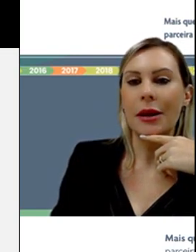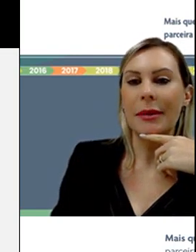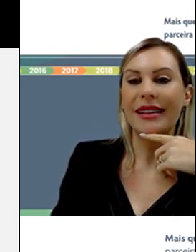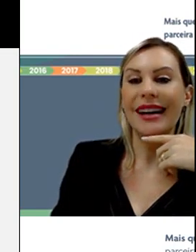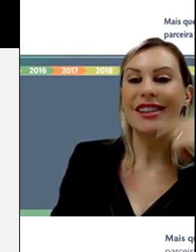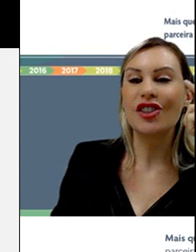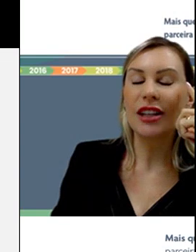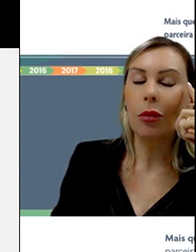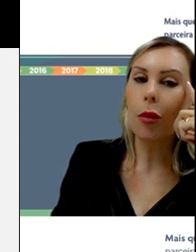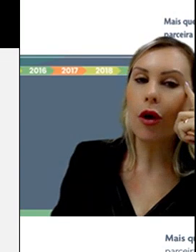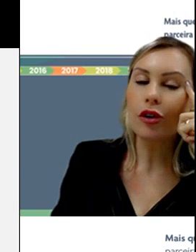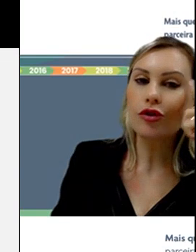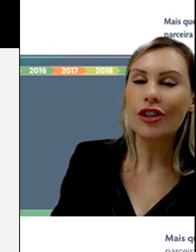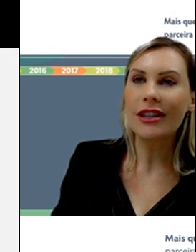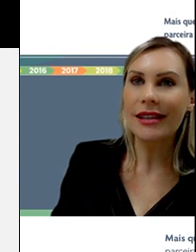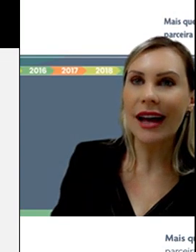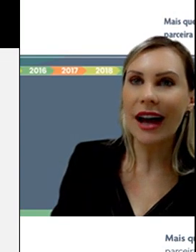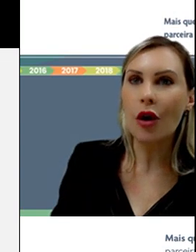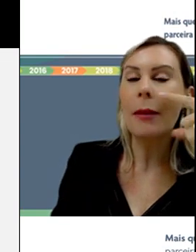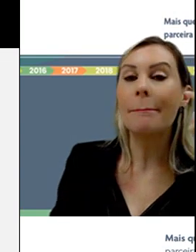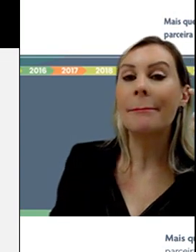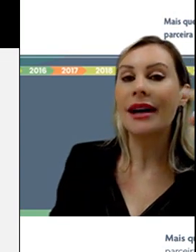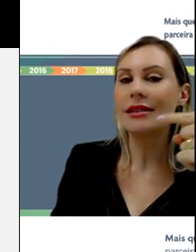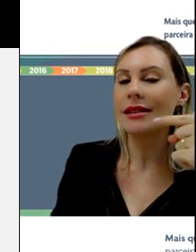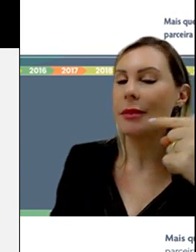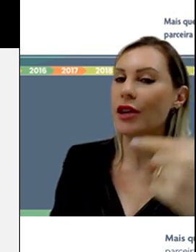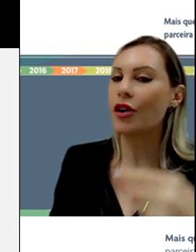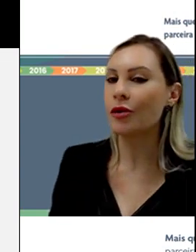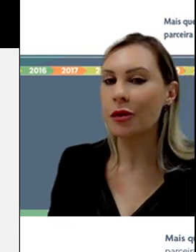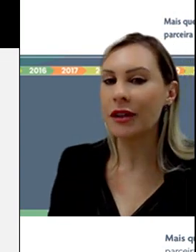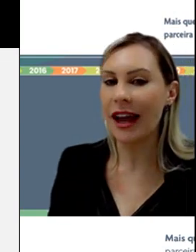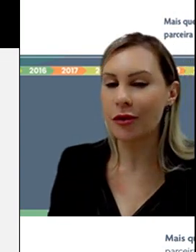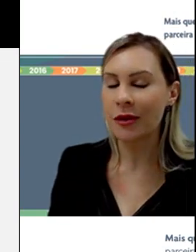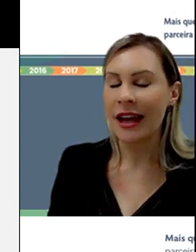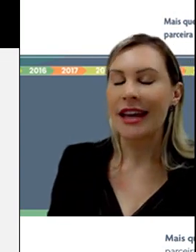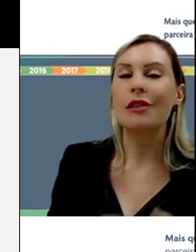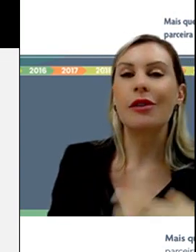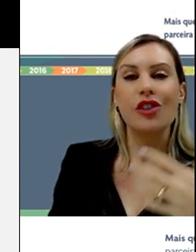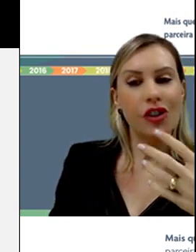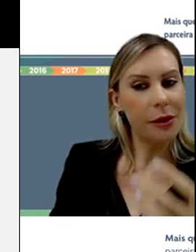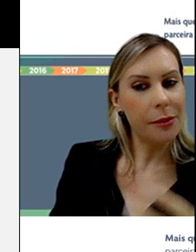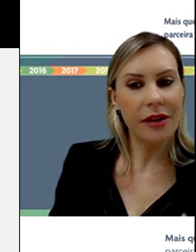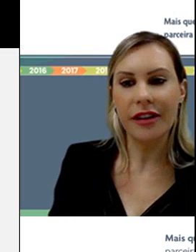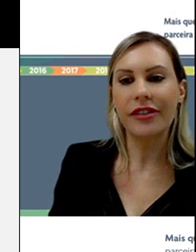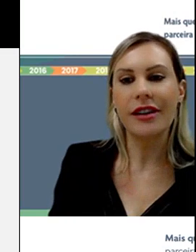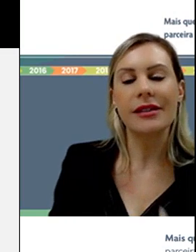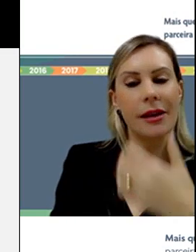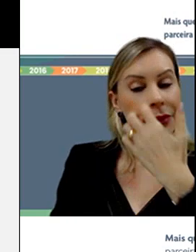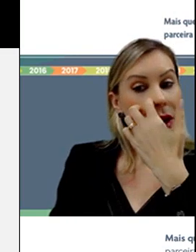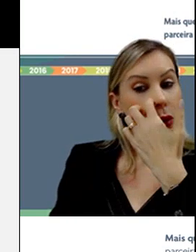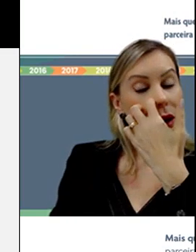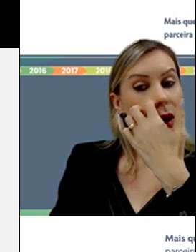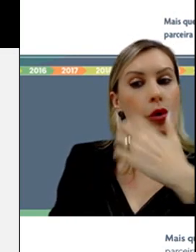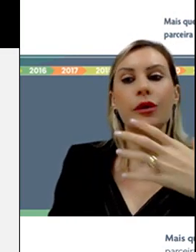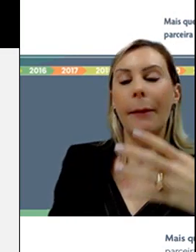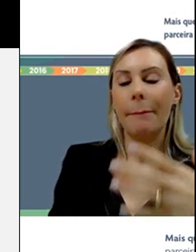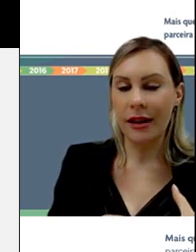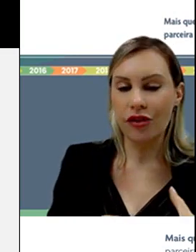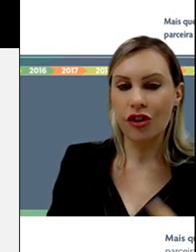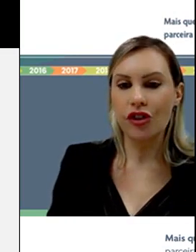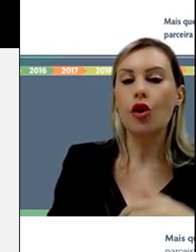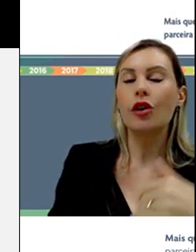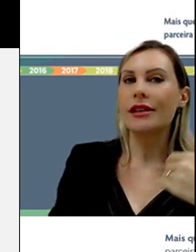previdência complementar, a gente não pode utilizar uma base maior do que o teto. Então, a gente também vai fazer um cálculo